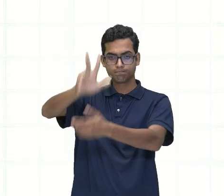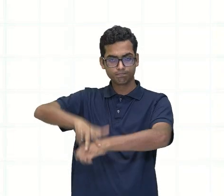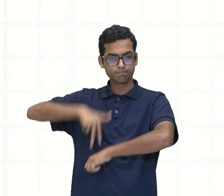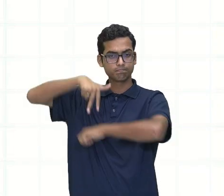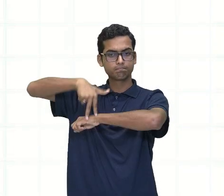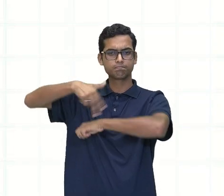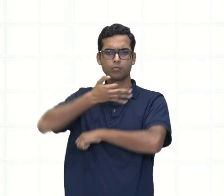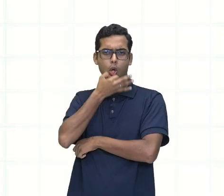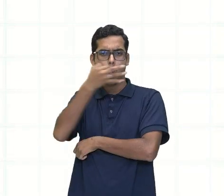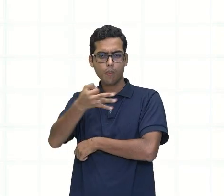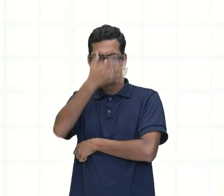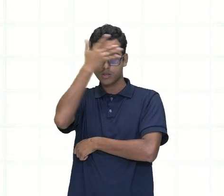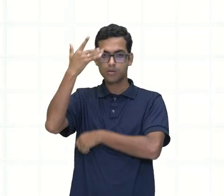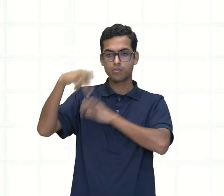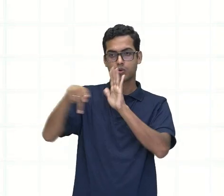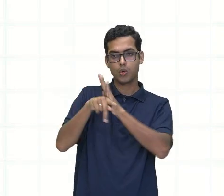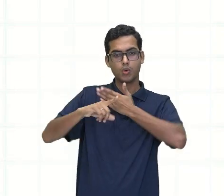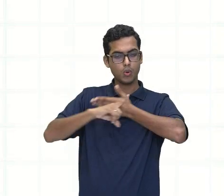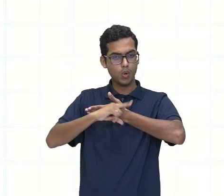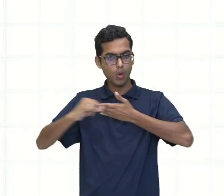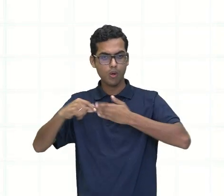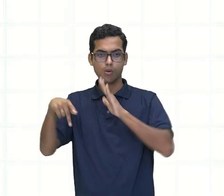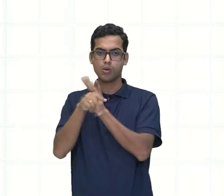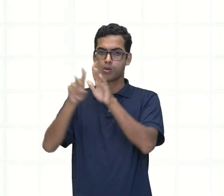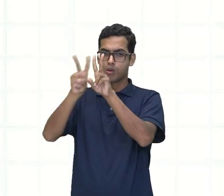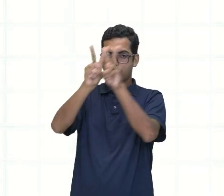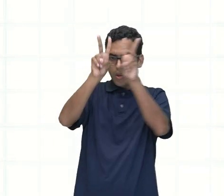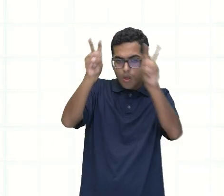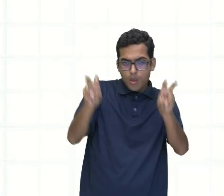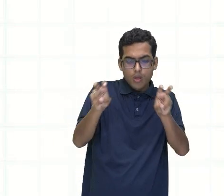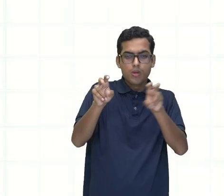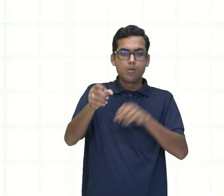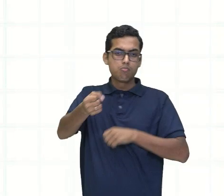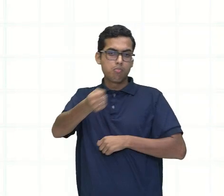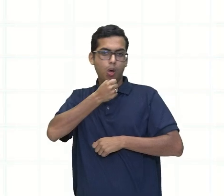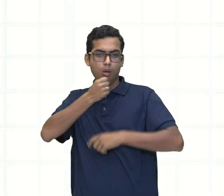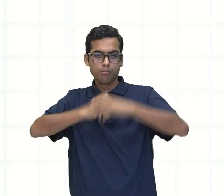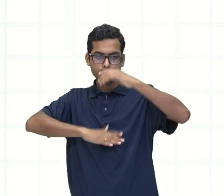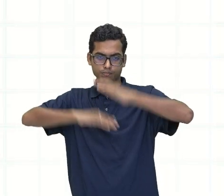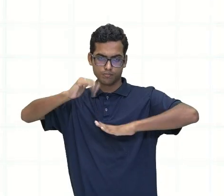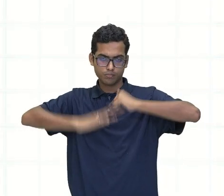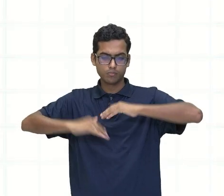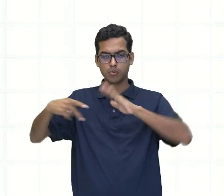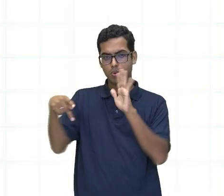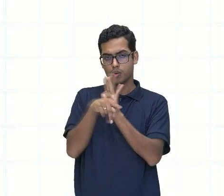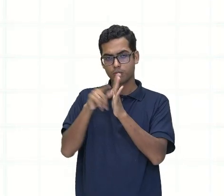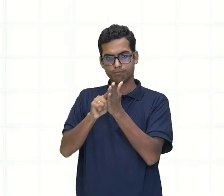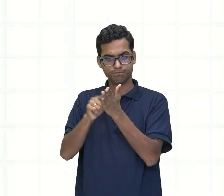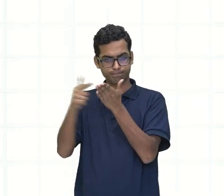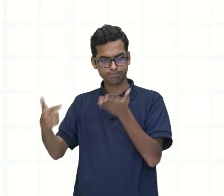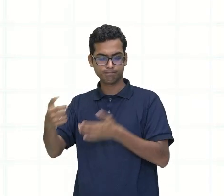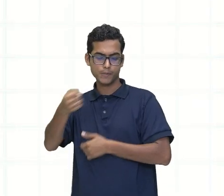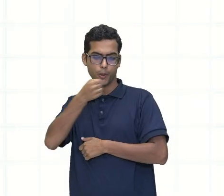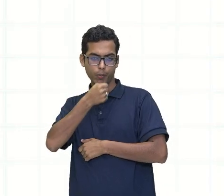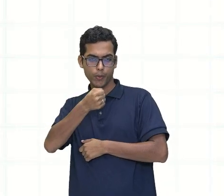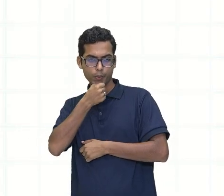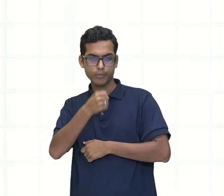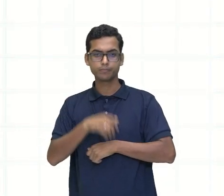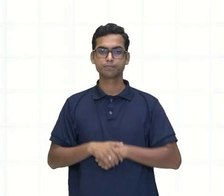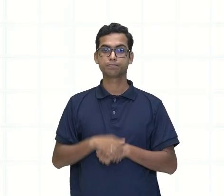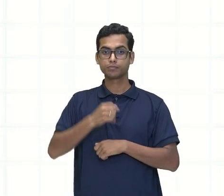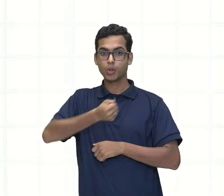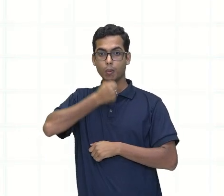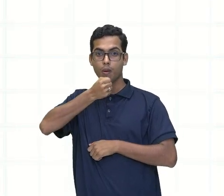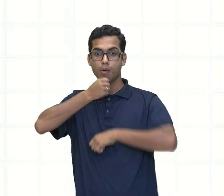do autor sobre o tema, sendo textos assinados pelo repórter. Então, o posicionamento aí na opinião, ele pode ser um